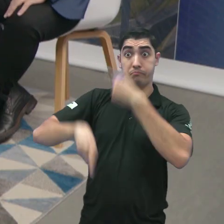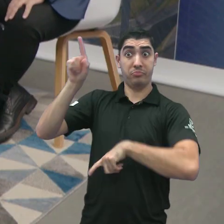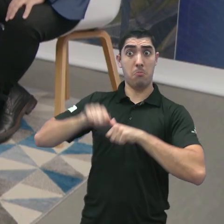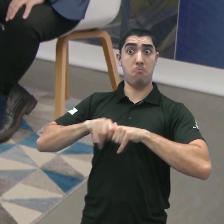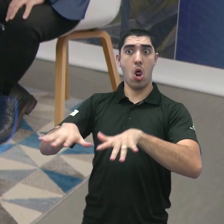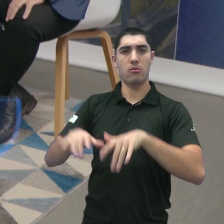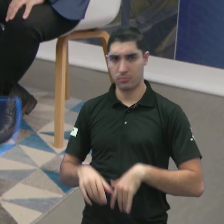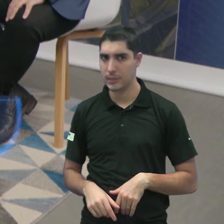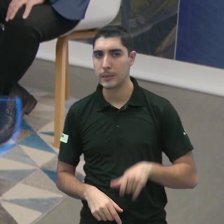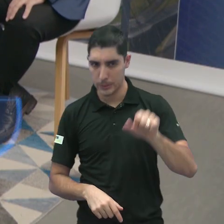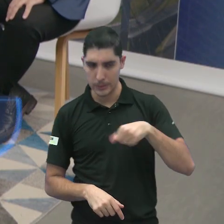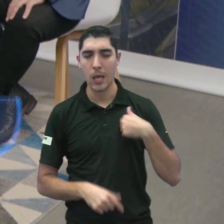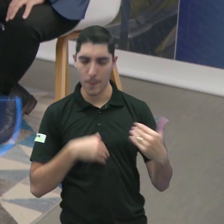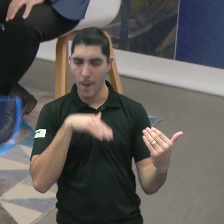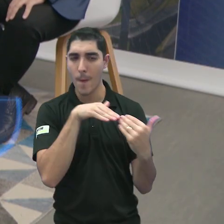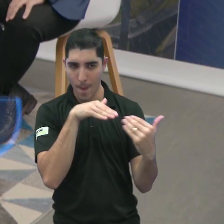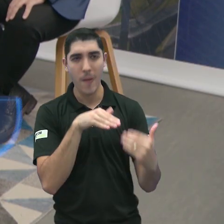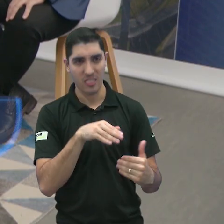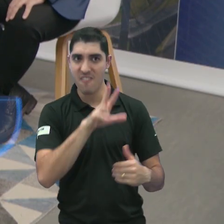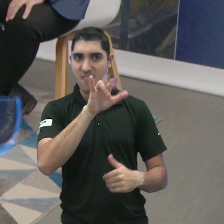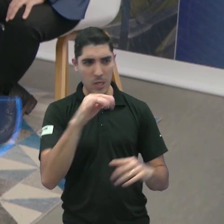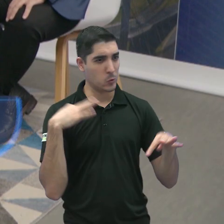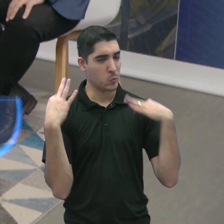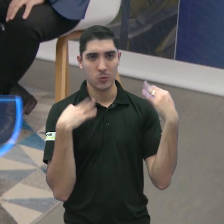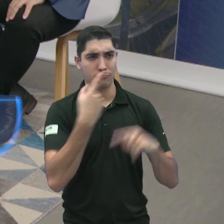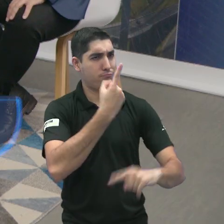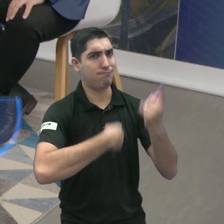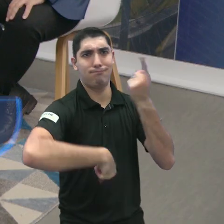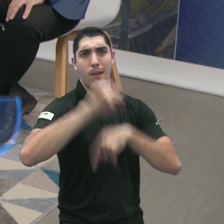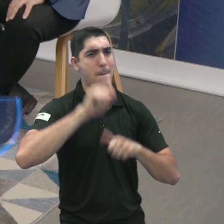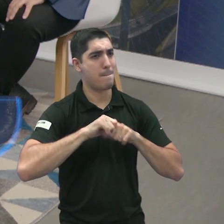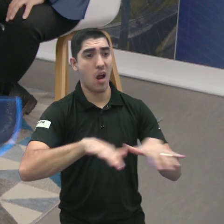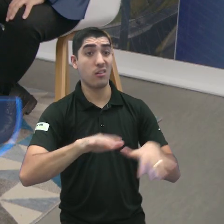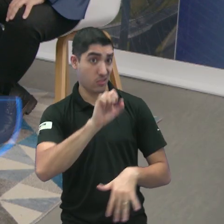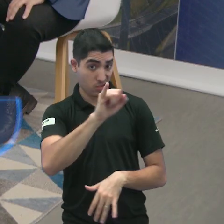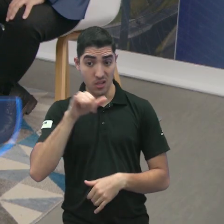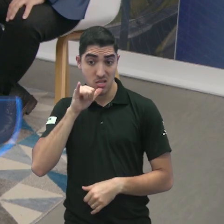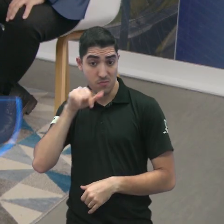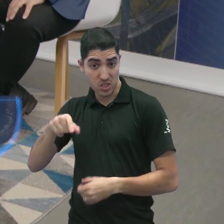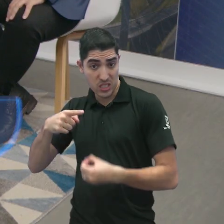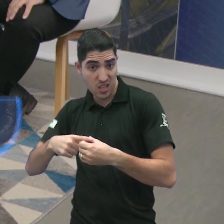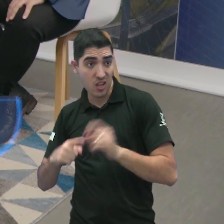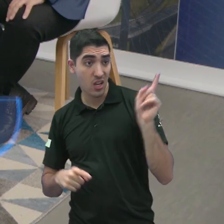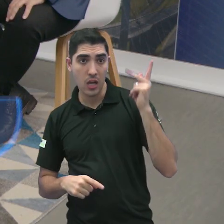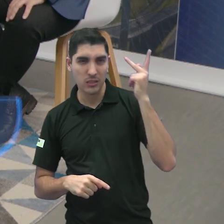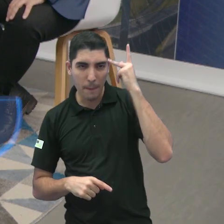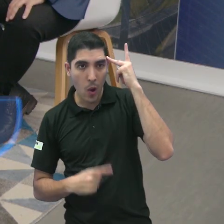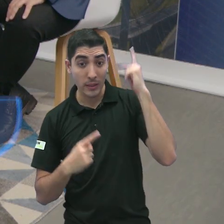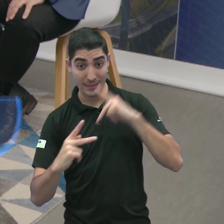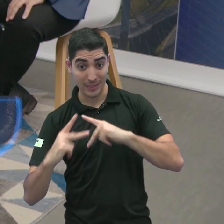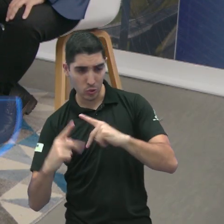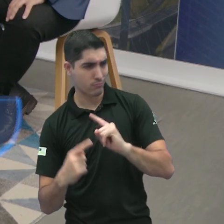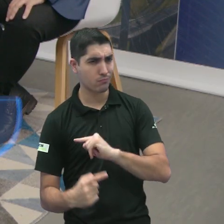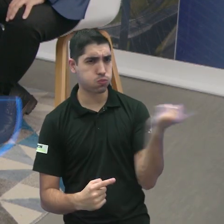com isso? Plenamente, concordo plenamente. Exemplo desse projeto do trem intercidades até São José, com